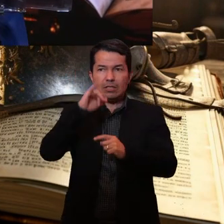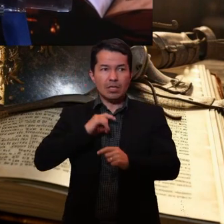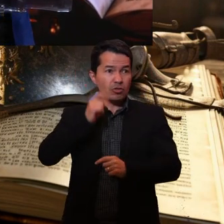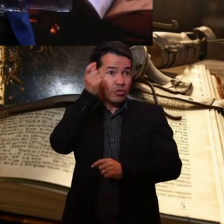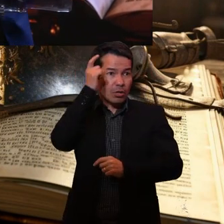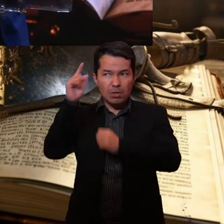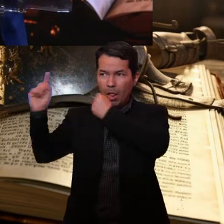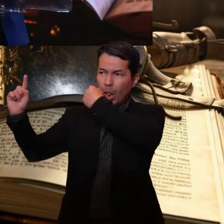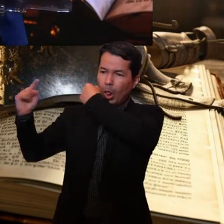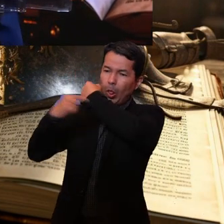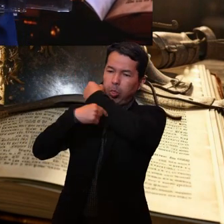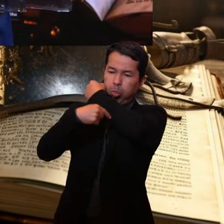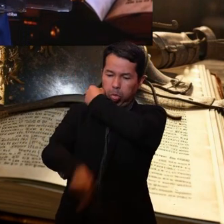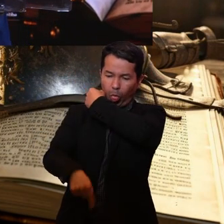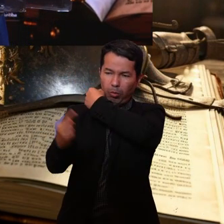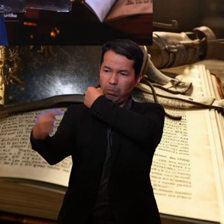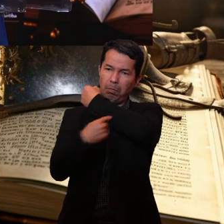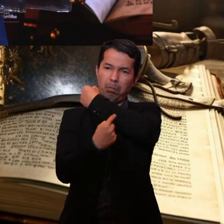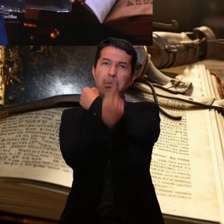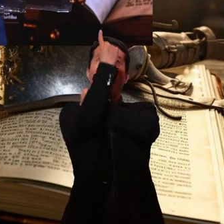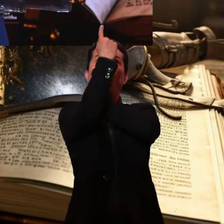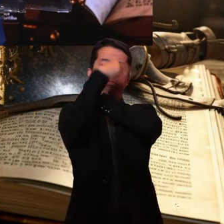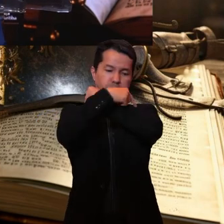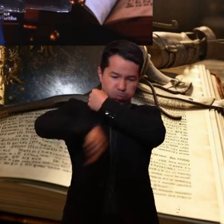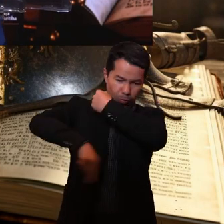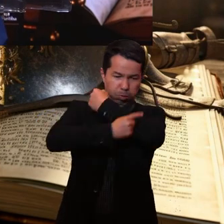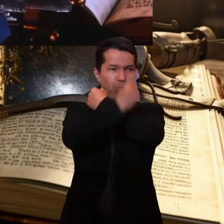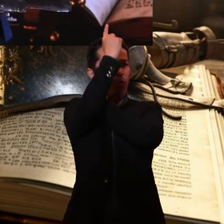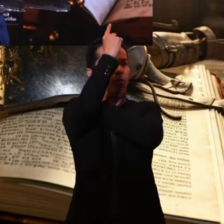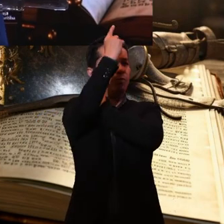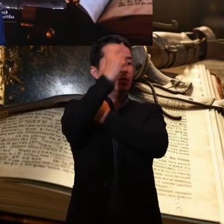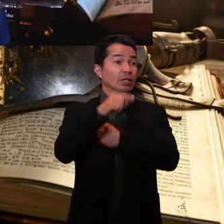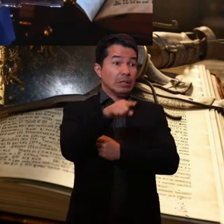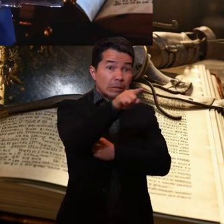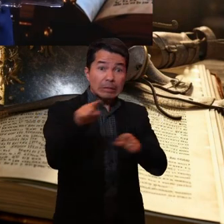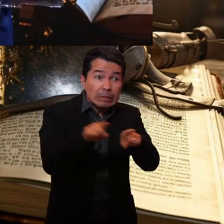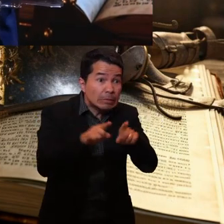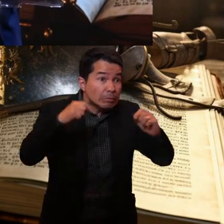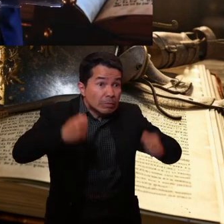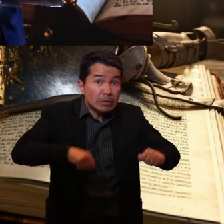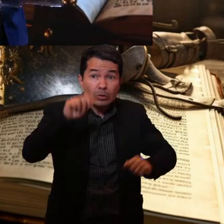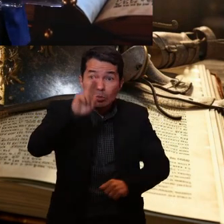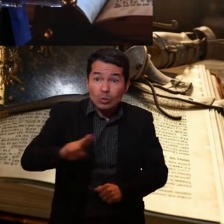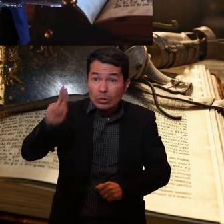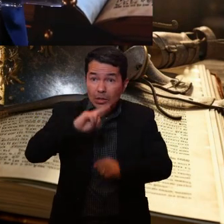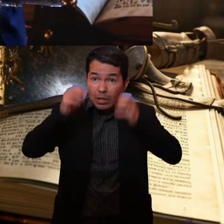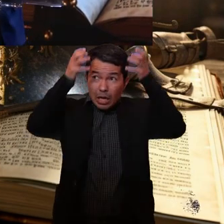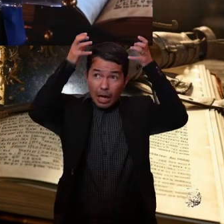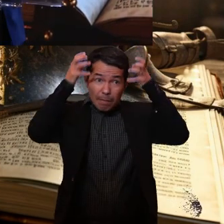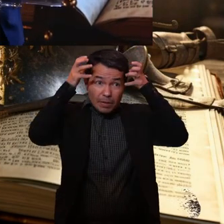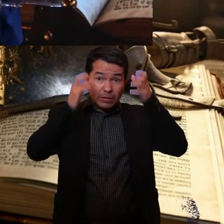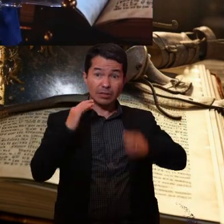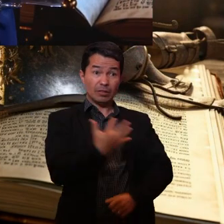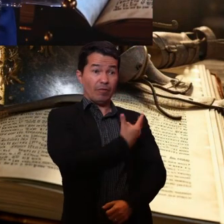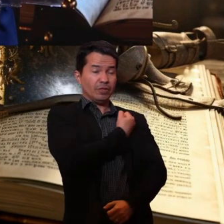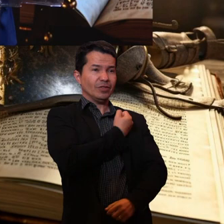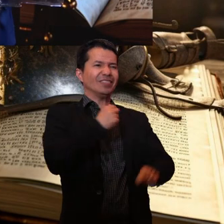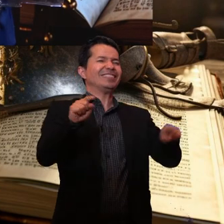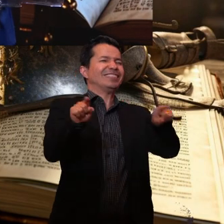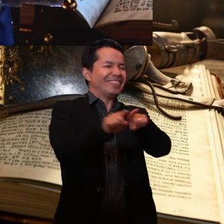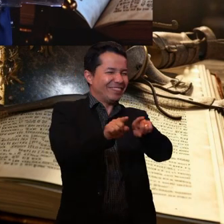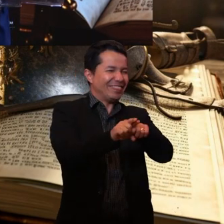as setas inflamadas do maligno. Usem o capacete da salvação e a espada do